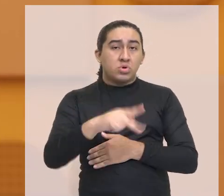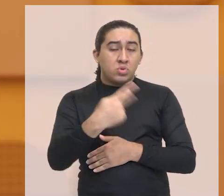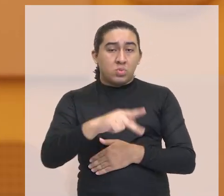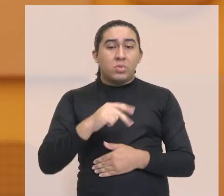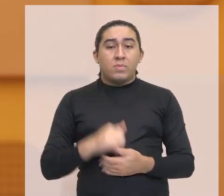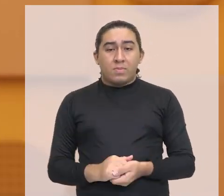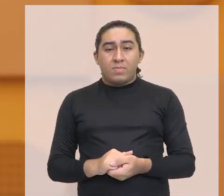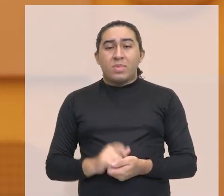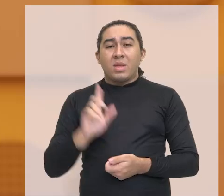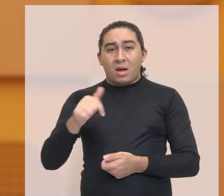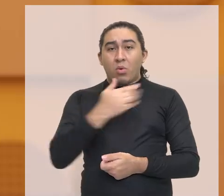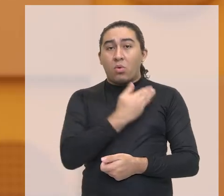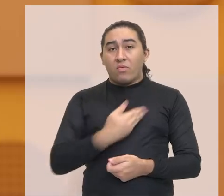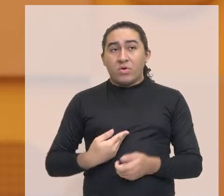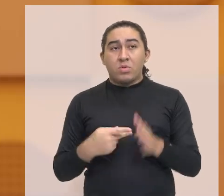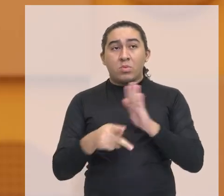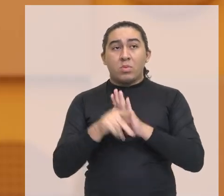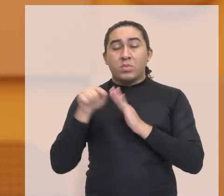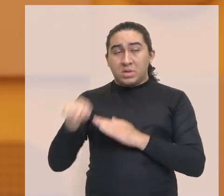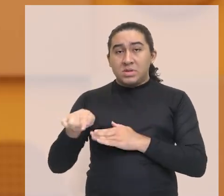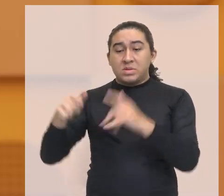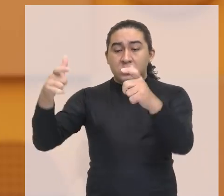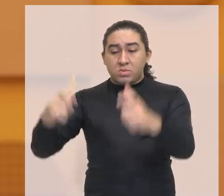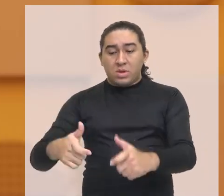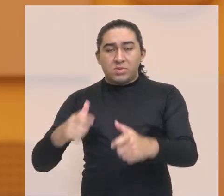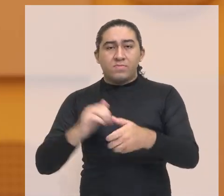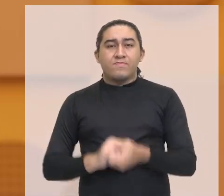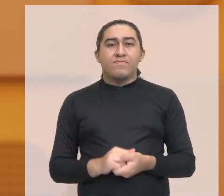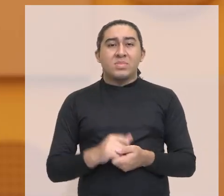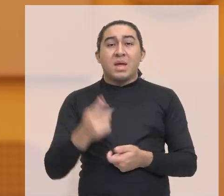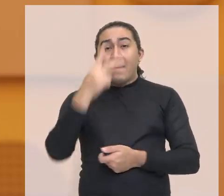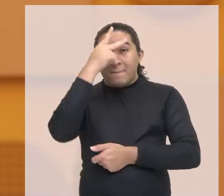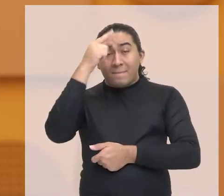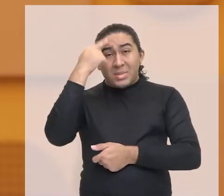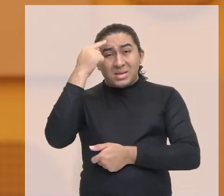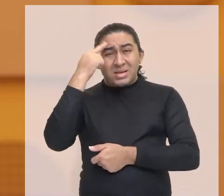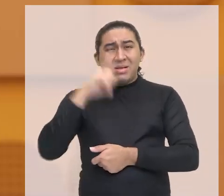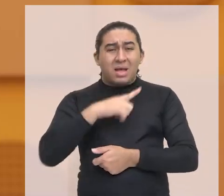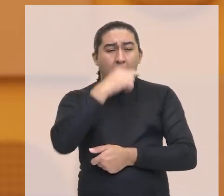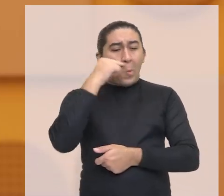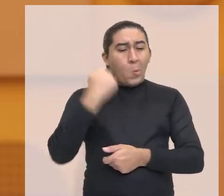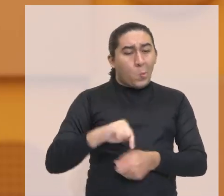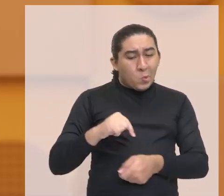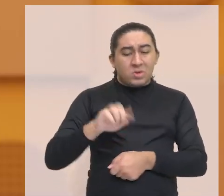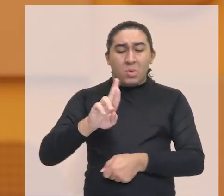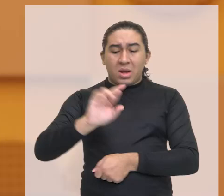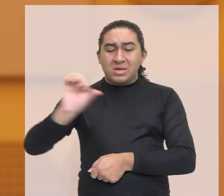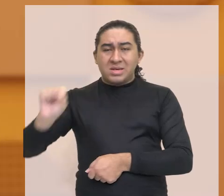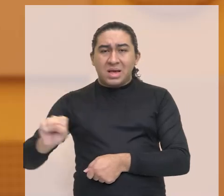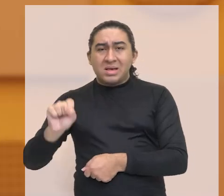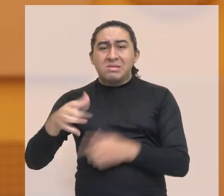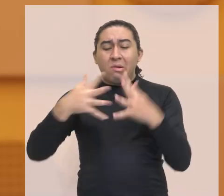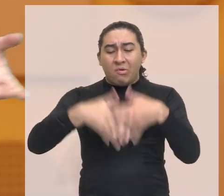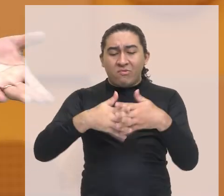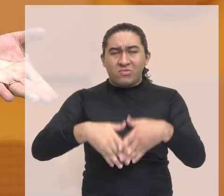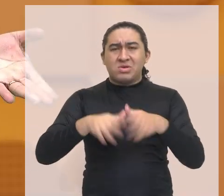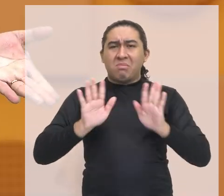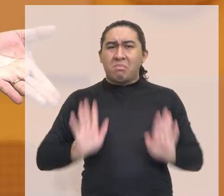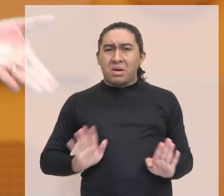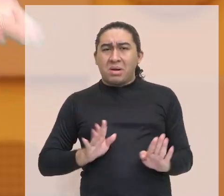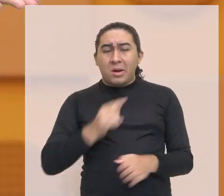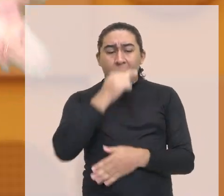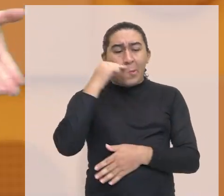governo da União Soviética. Muitos confundem a Rússia com a União Soviética. Professor,